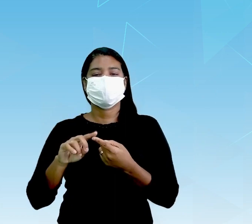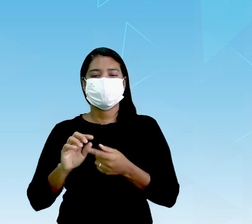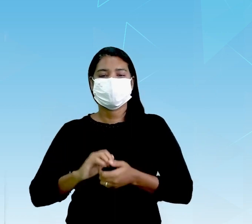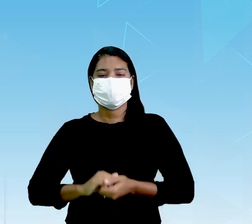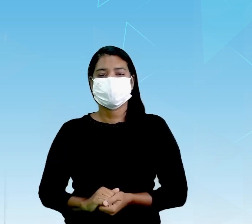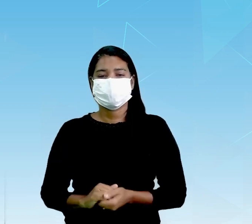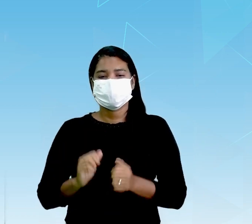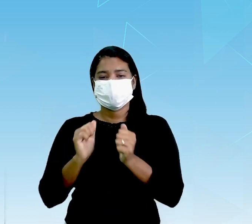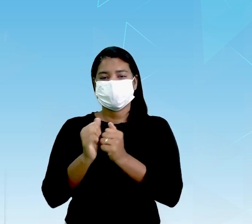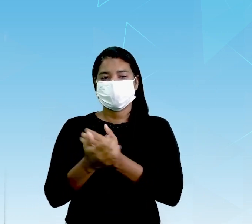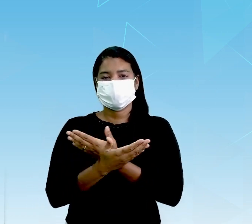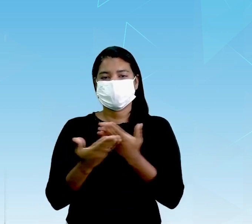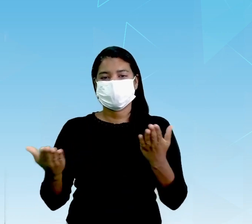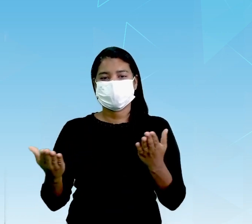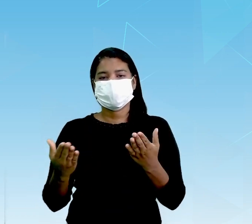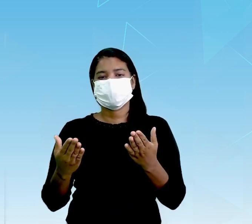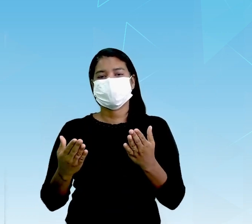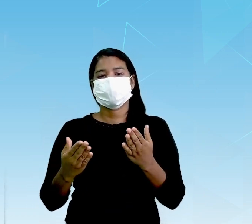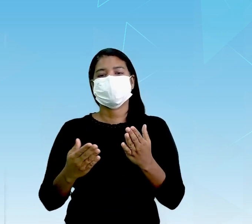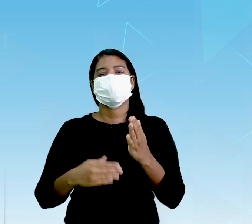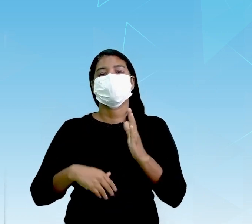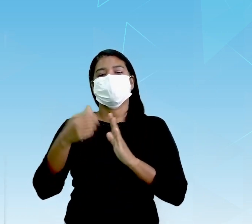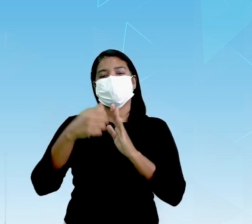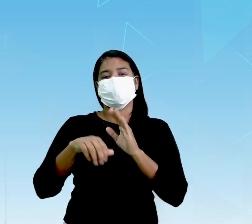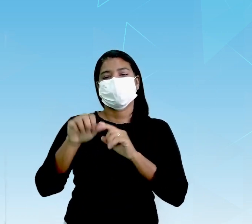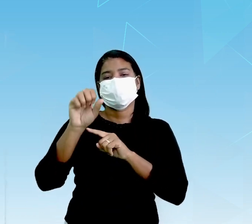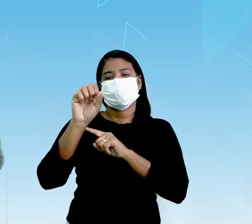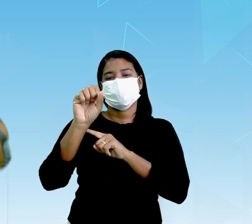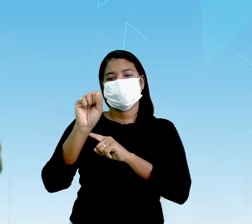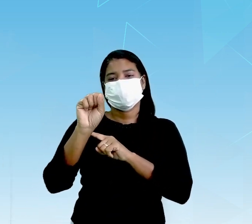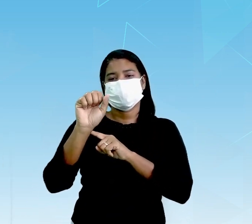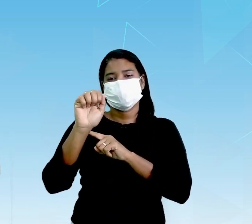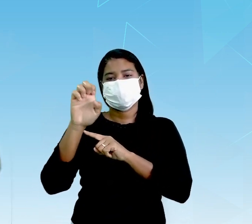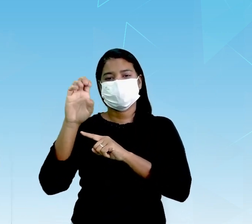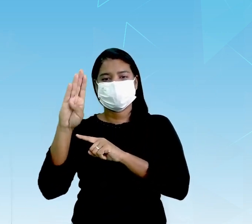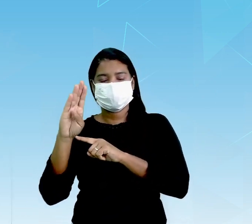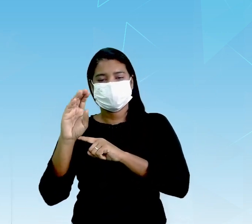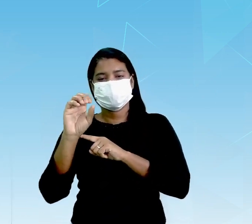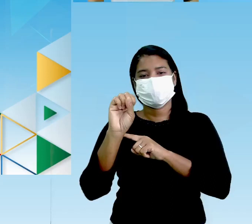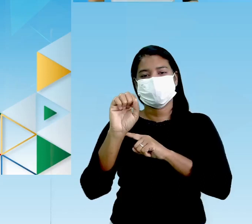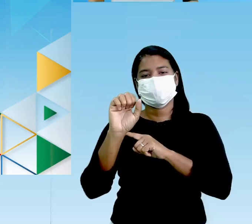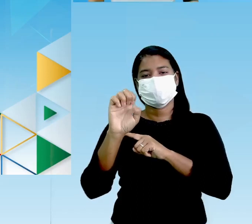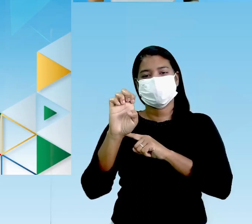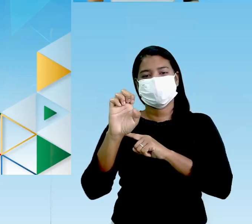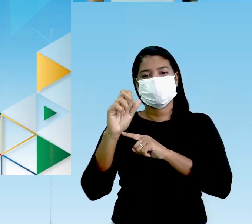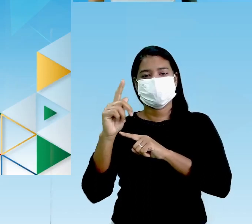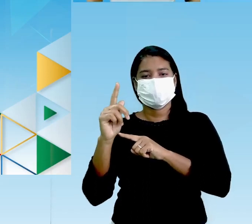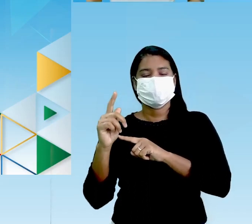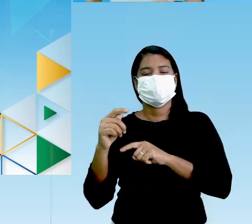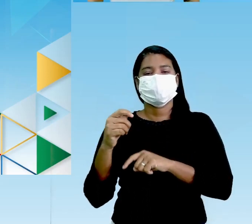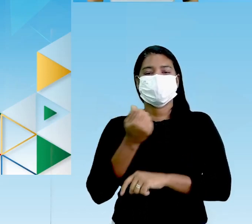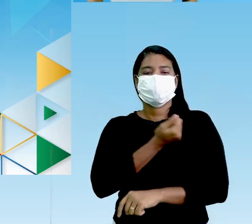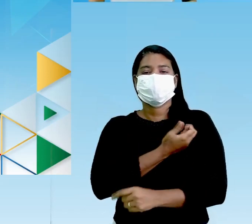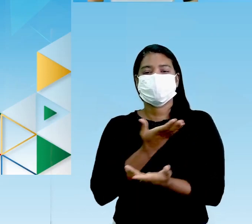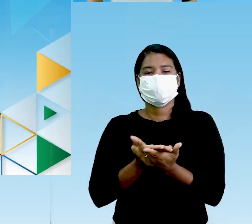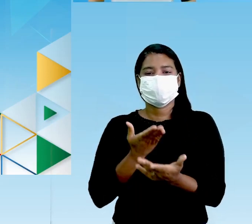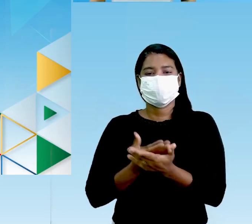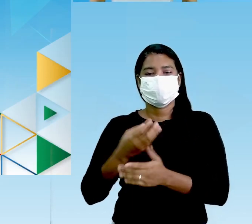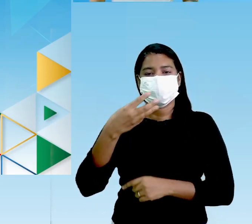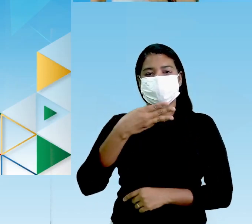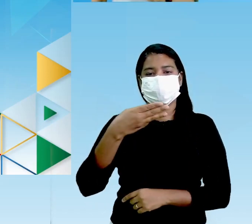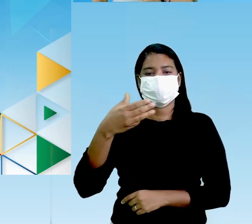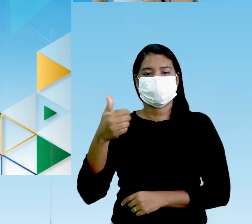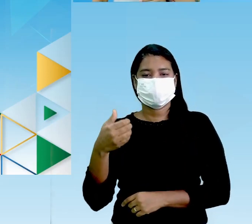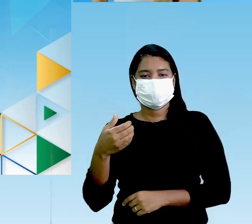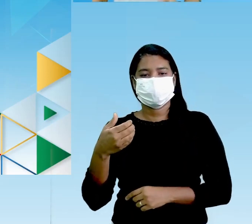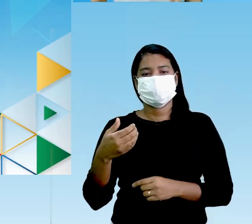com vocês, revisões para o SAEP e SAEB, beleza? Tamo junto. Vamos lá, aula de número 34, para você seguir